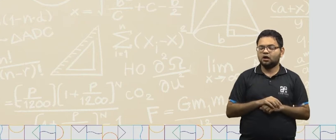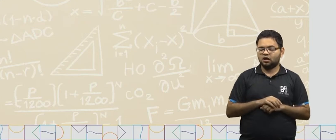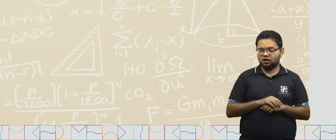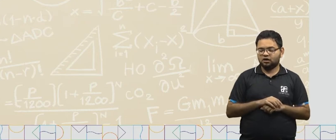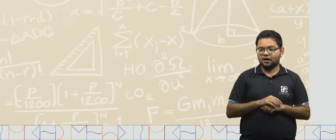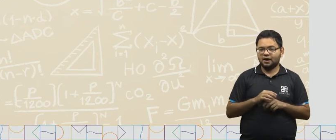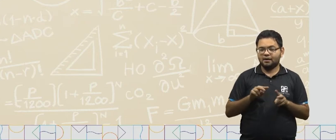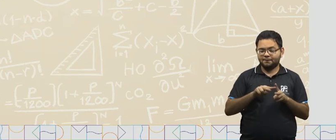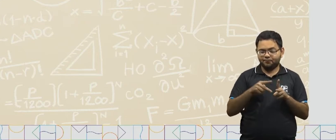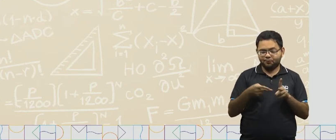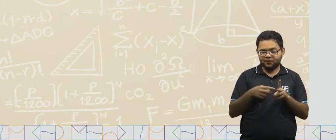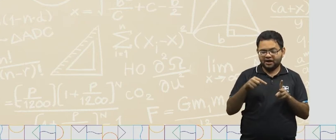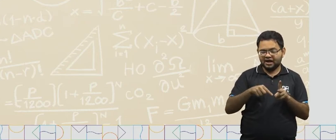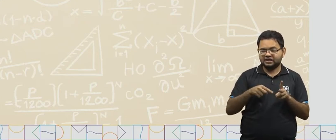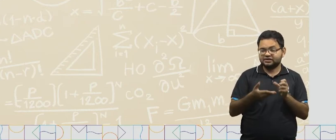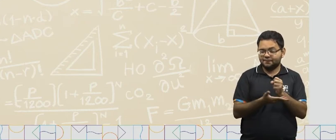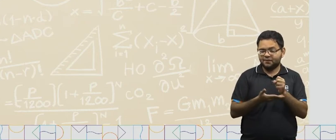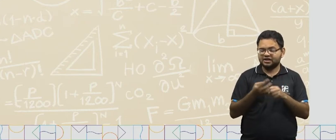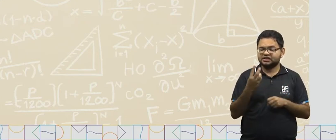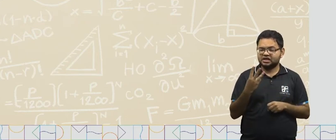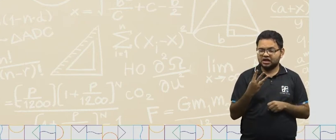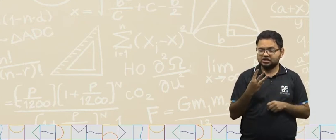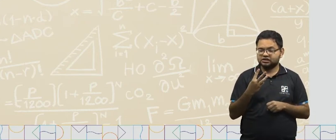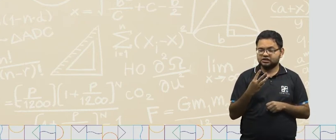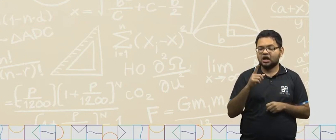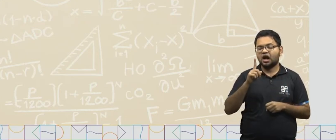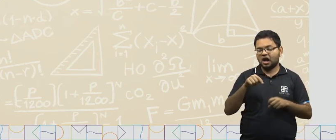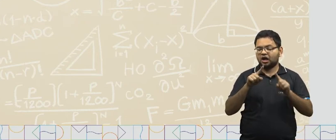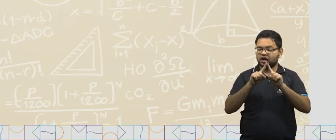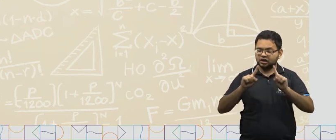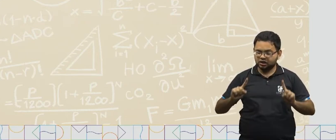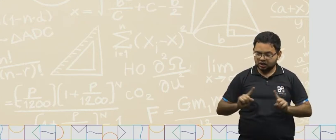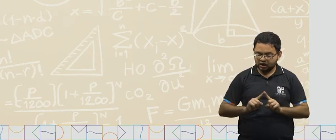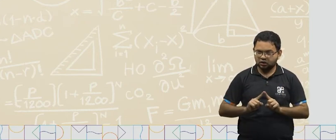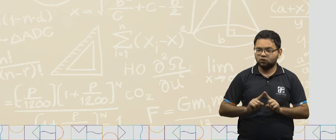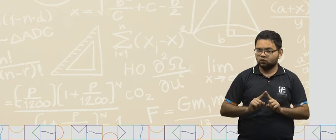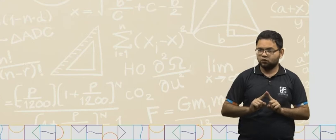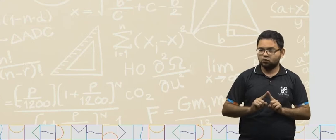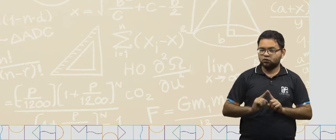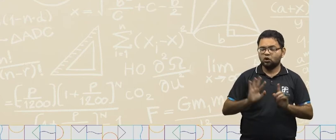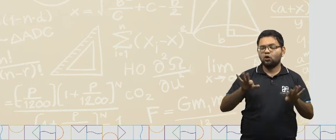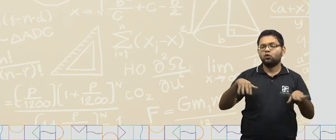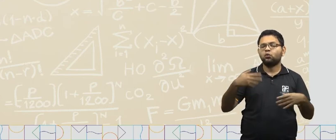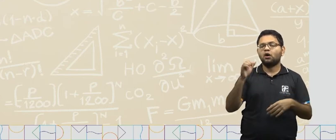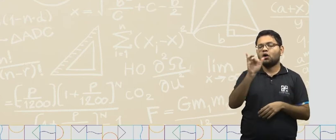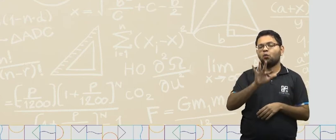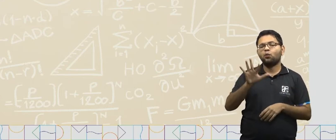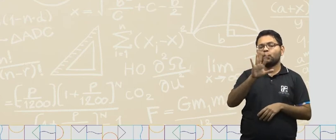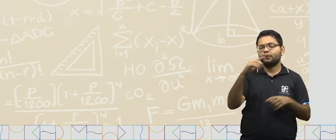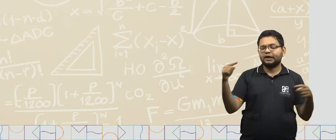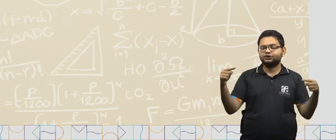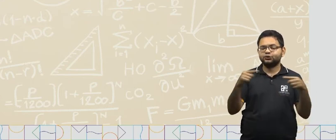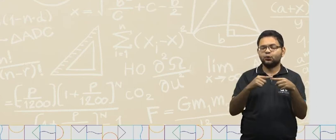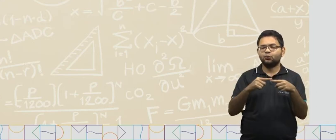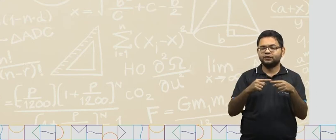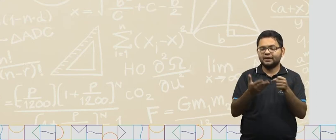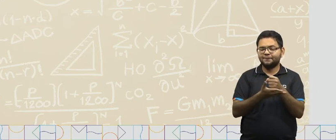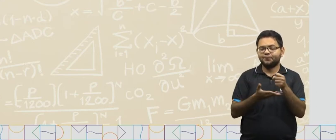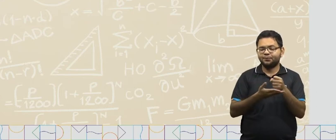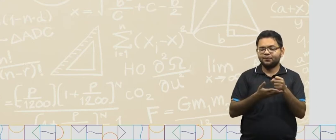é triangular, esta base é em formato de um triângulo. qual dessas três imagens tem uma